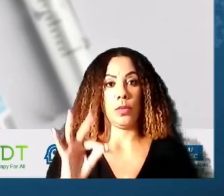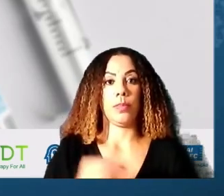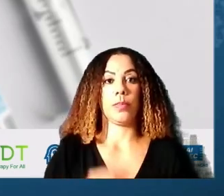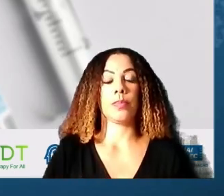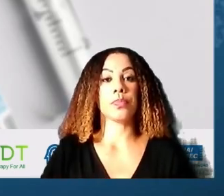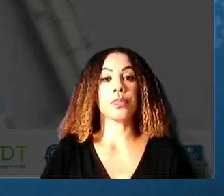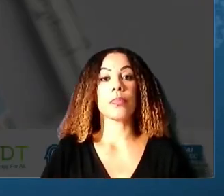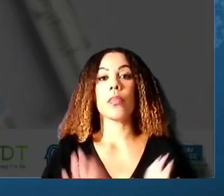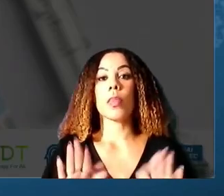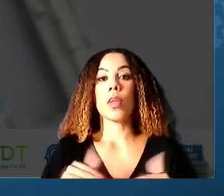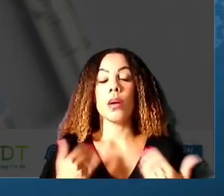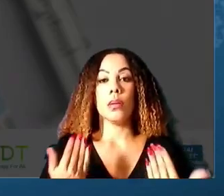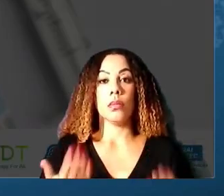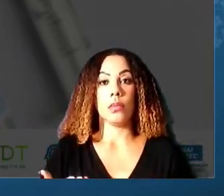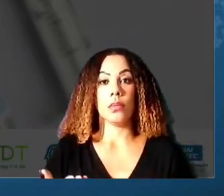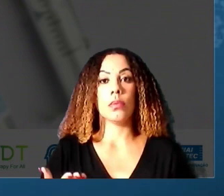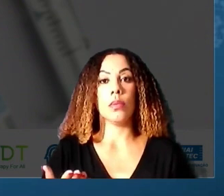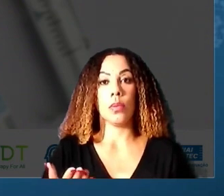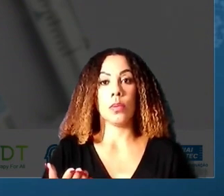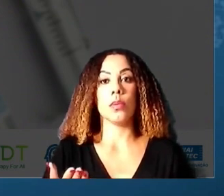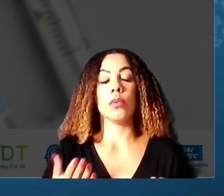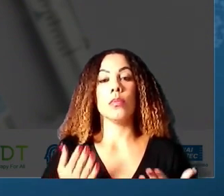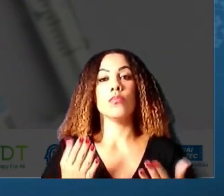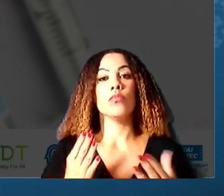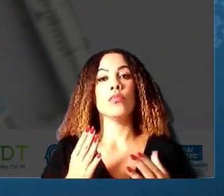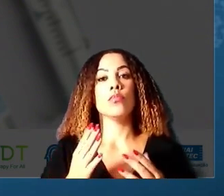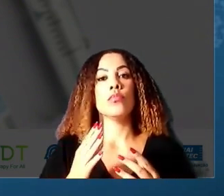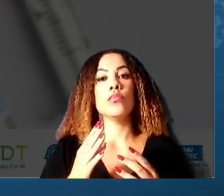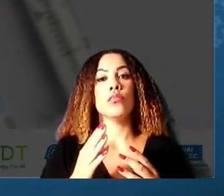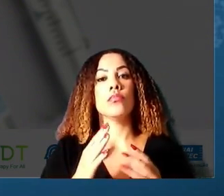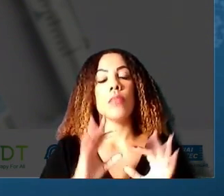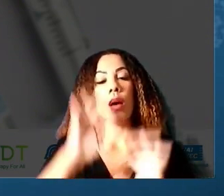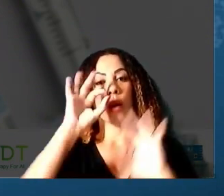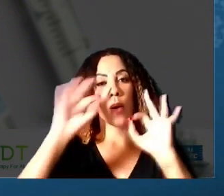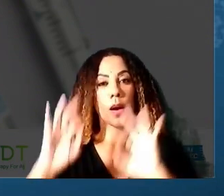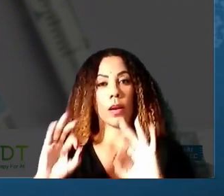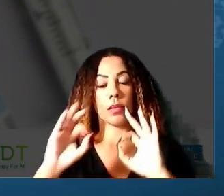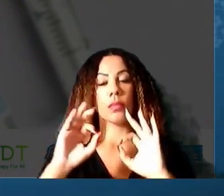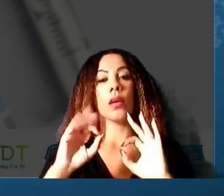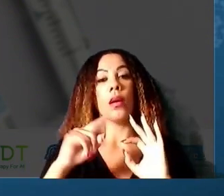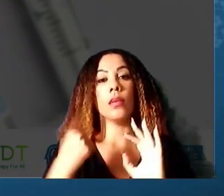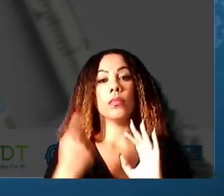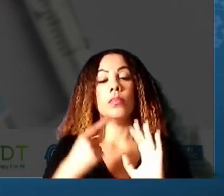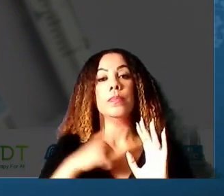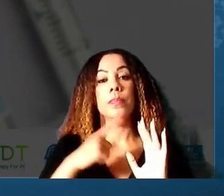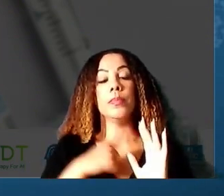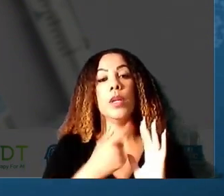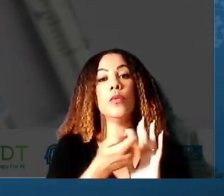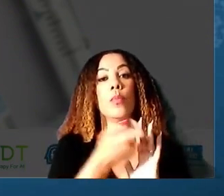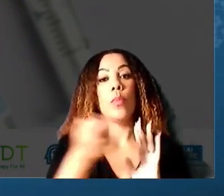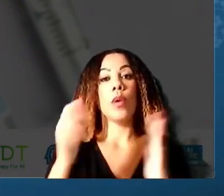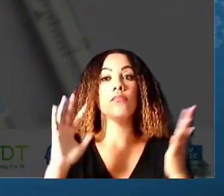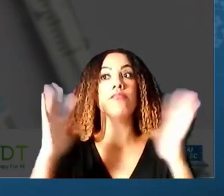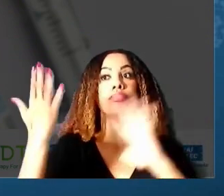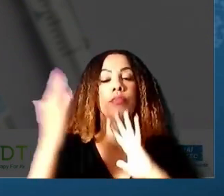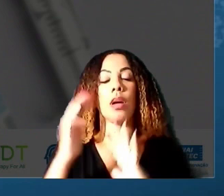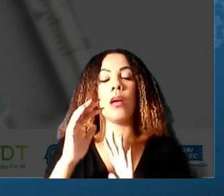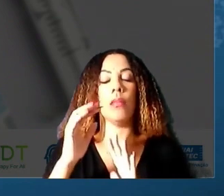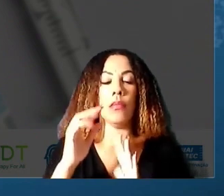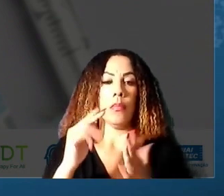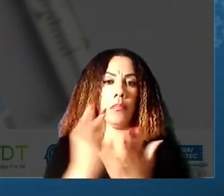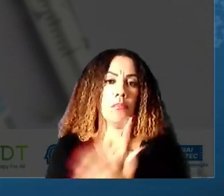Então, sumarizando, a gente teve poucos eventos adversos, eles